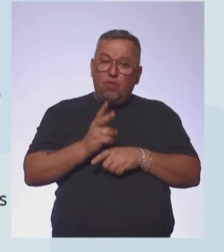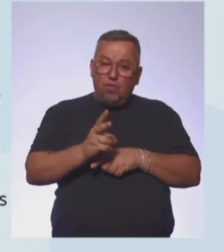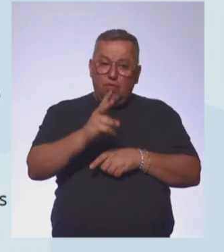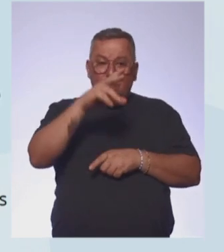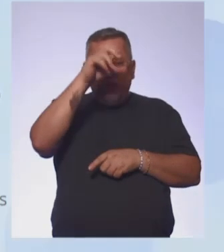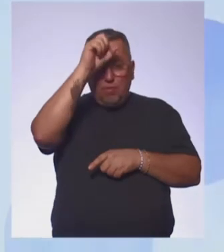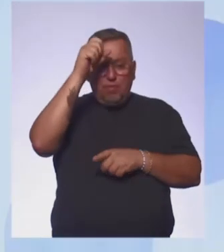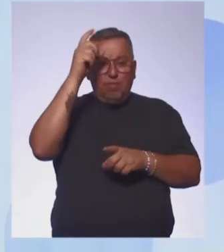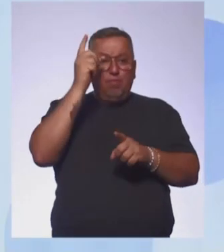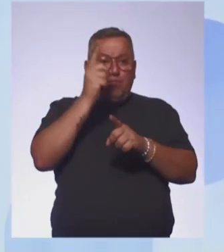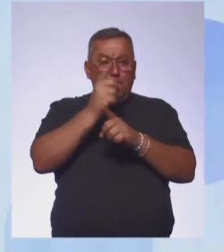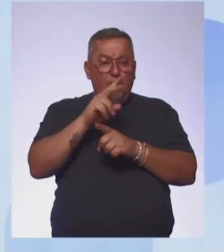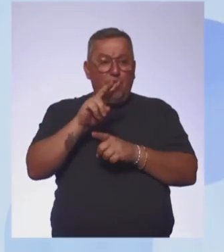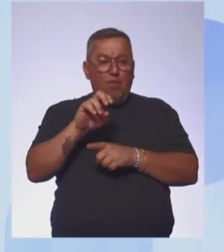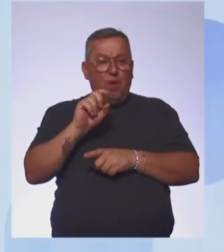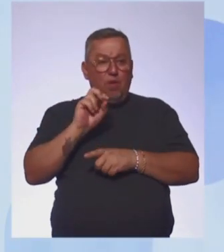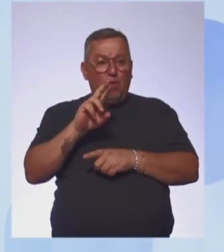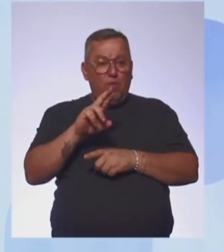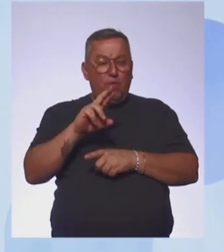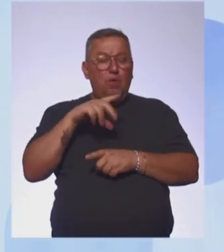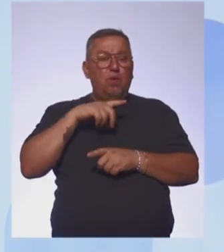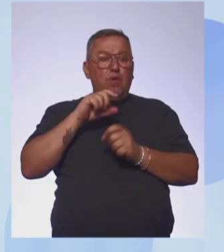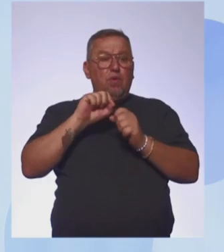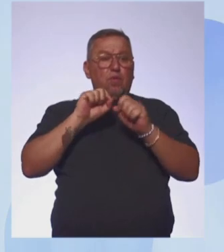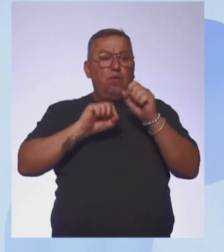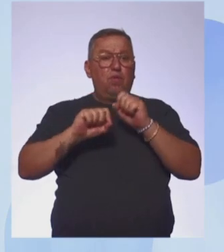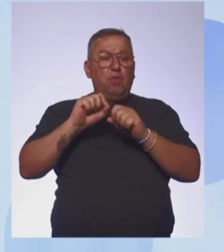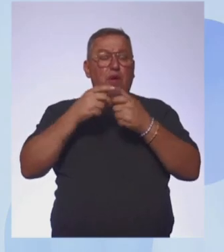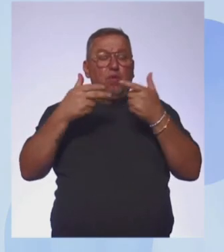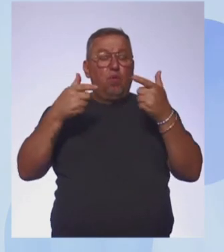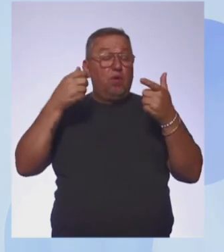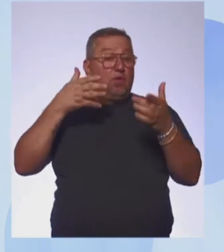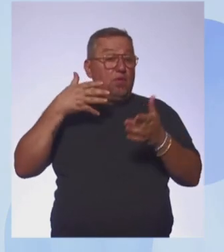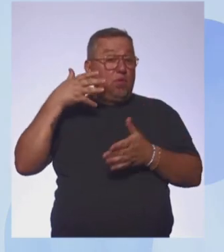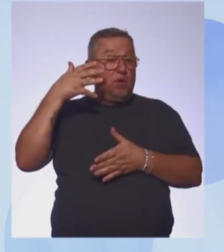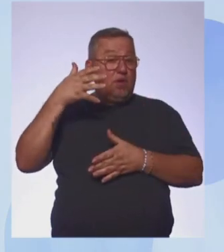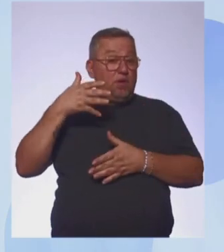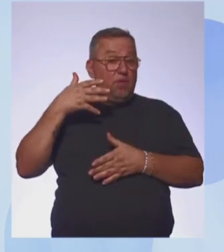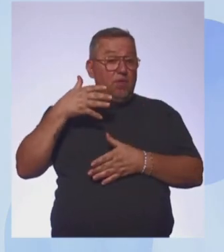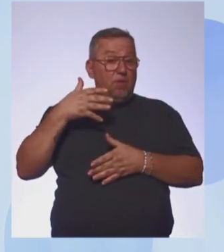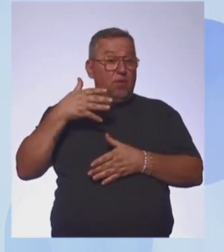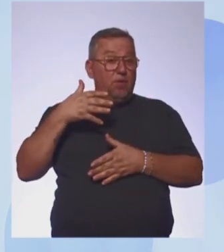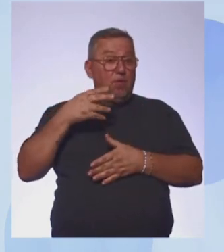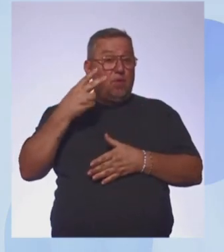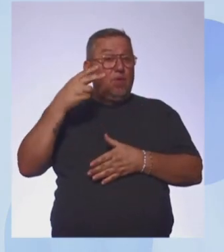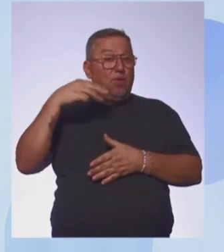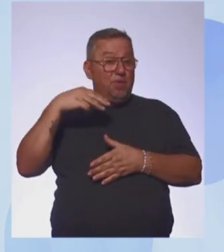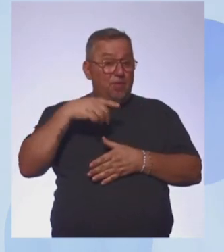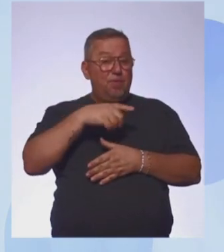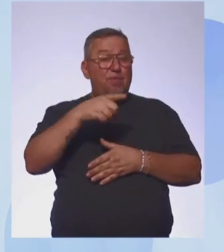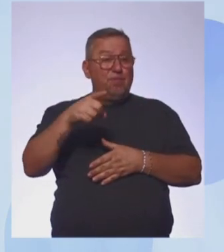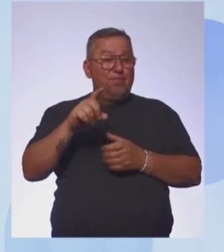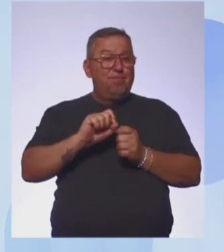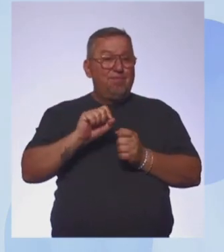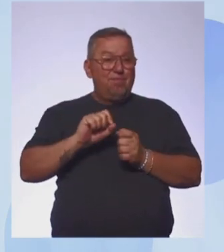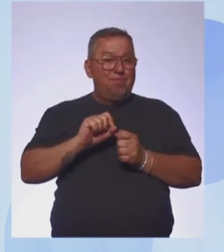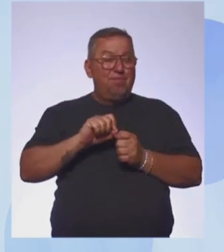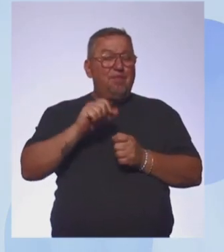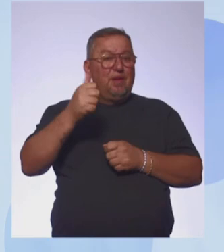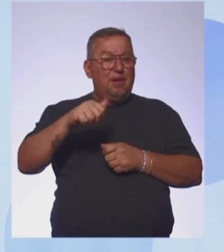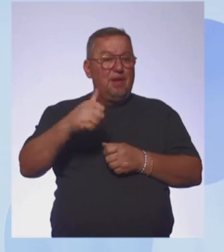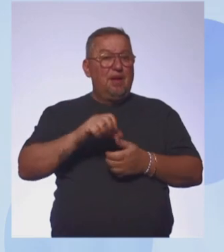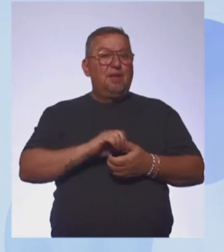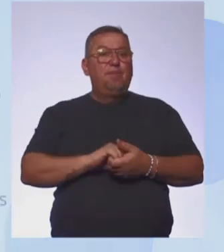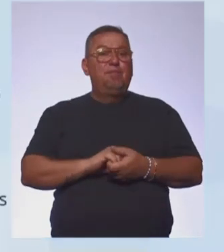coisa de identificar o valor semântico dos operadores discursivos, certo? Então, vamos lá. 2 minutinhos para vocês fazerem essa